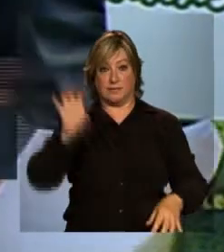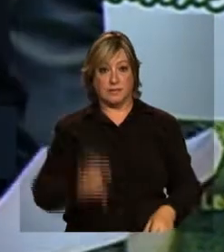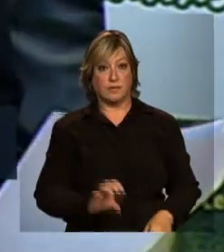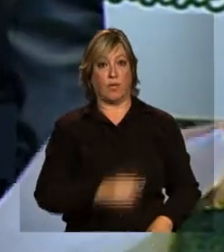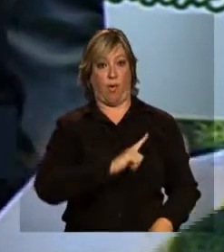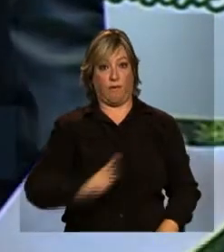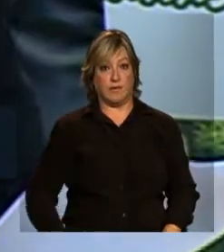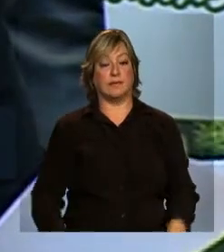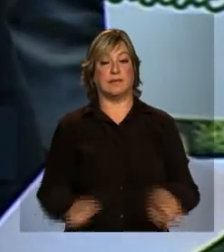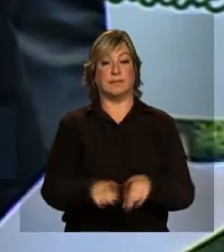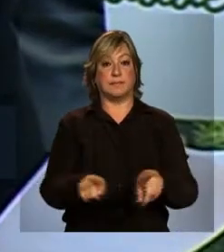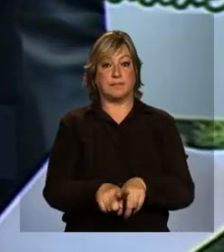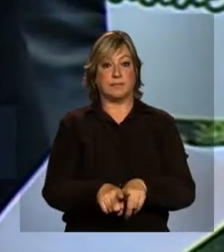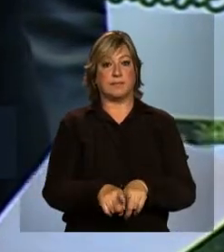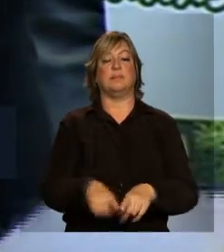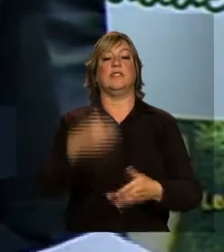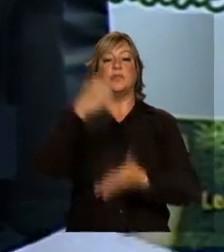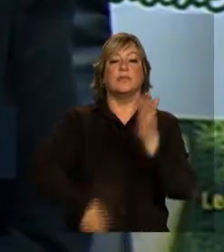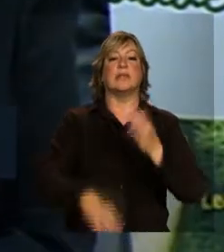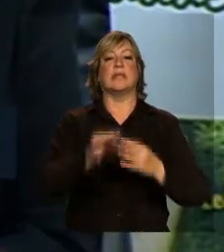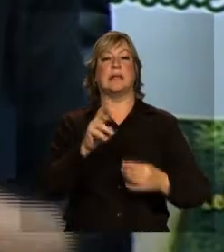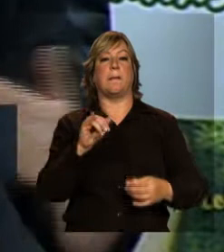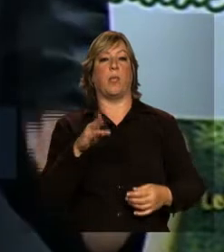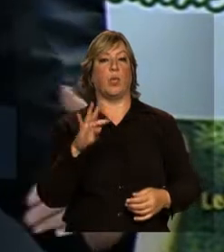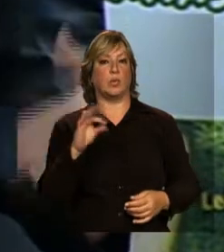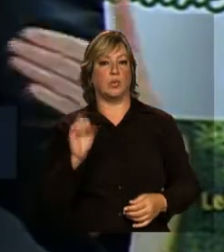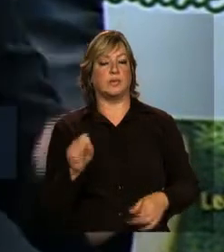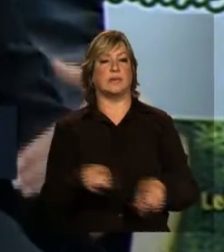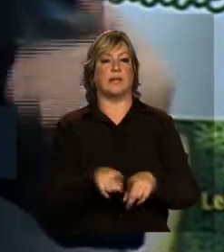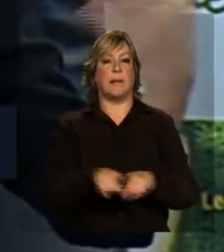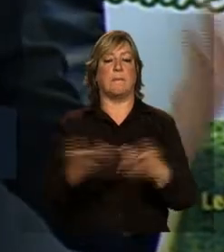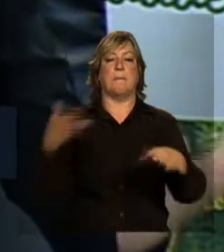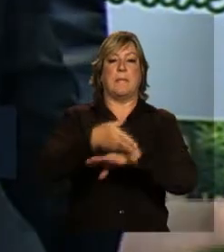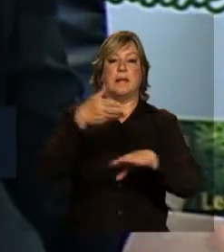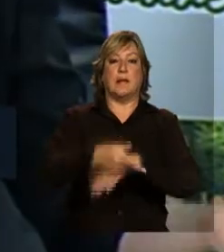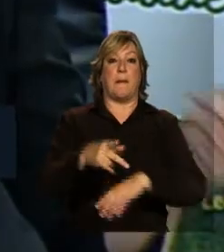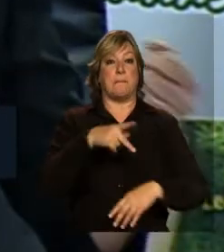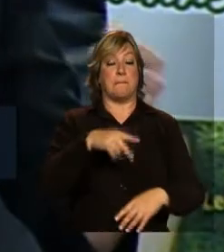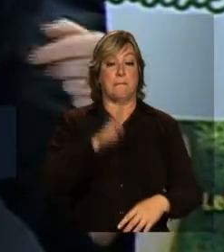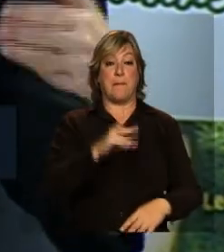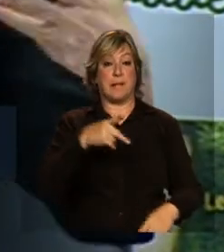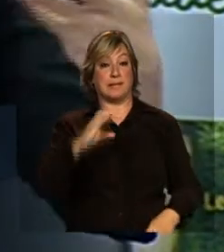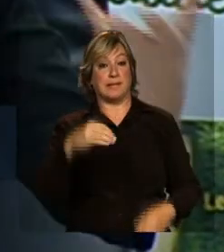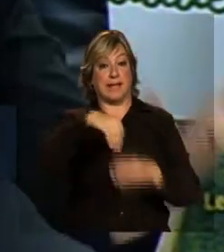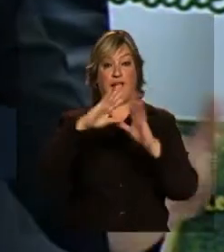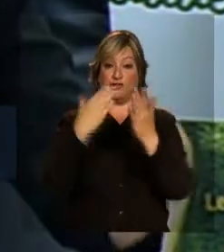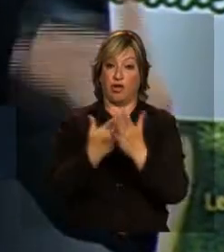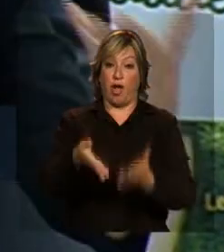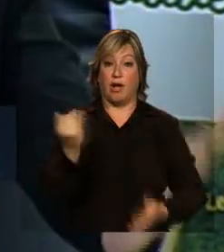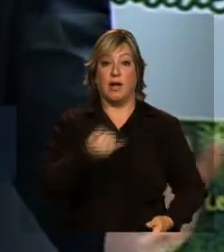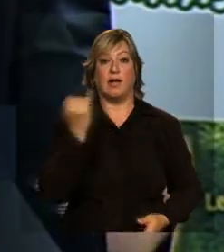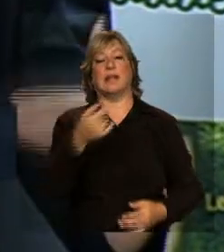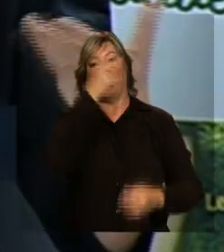que, como, por exemplo, no caso da desoneração tributária, e também a participação em programas como o BPC na escola, que demanda